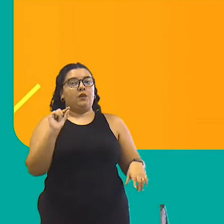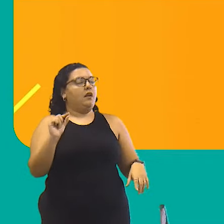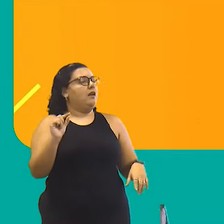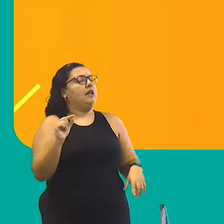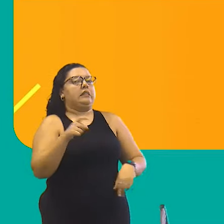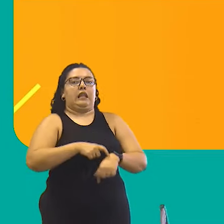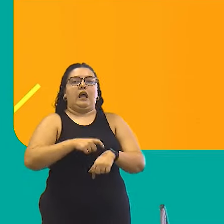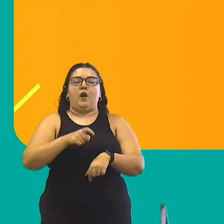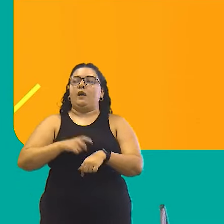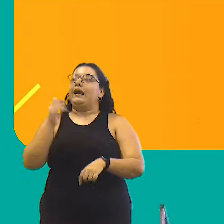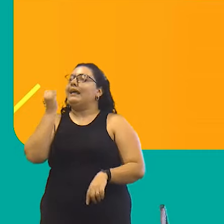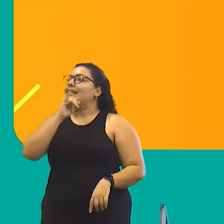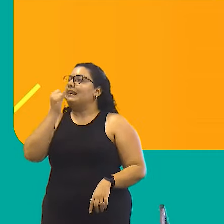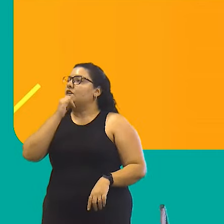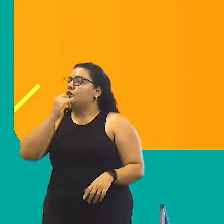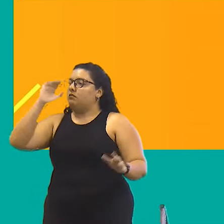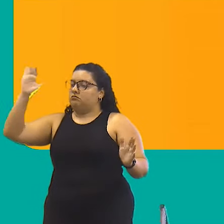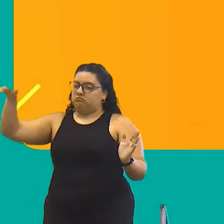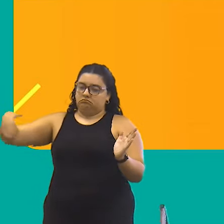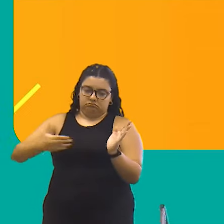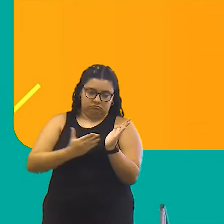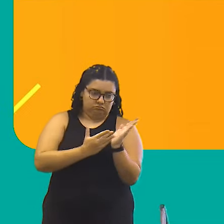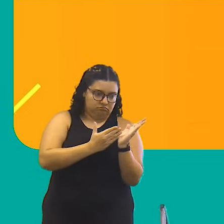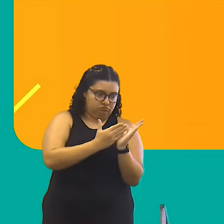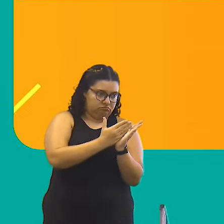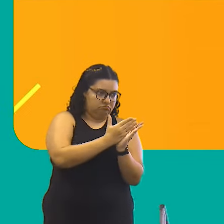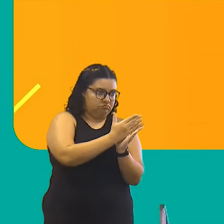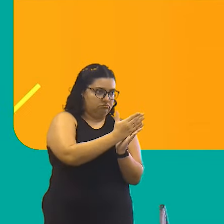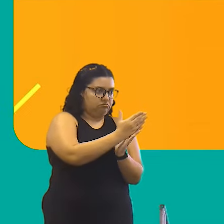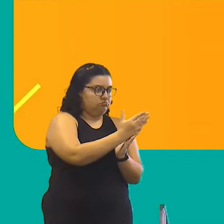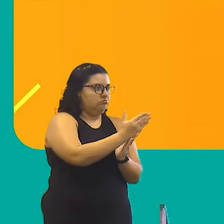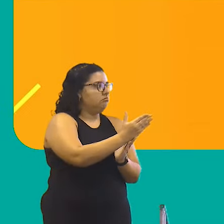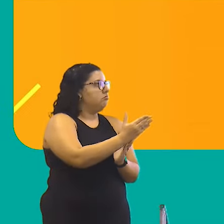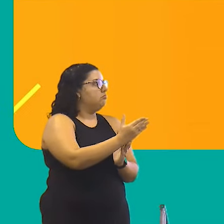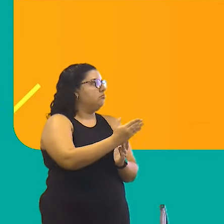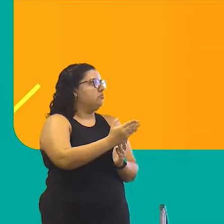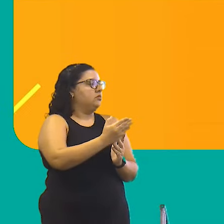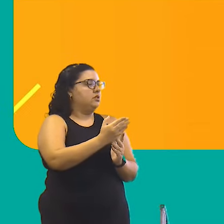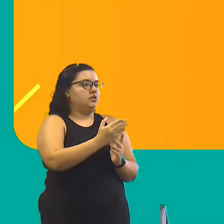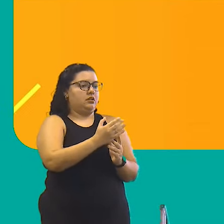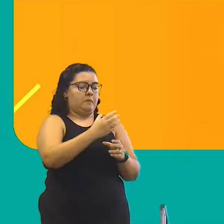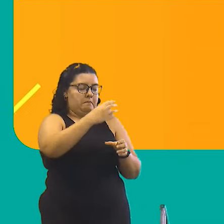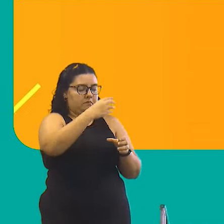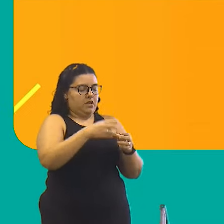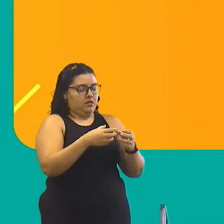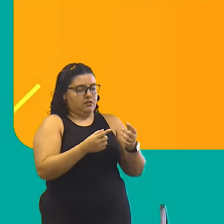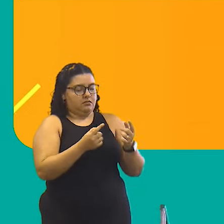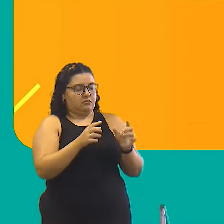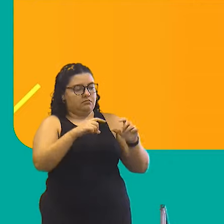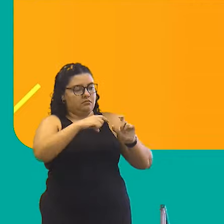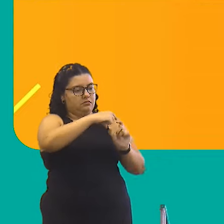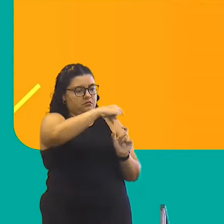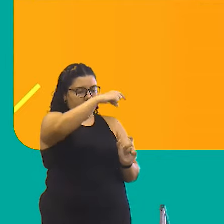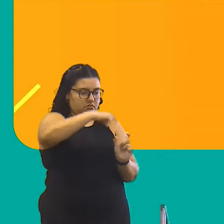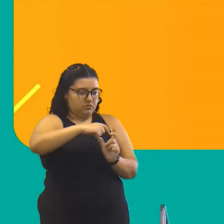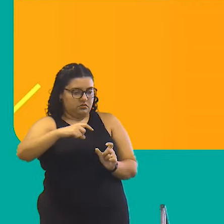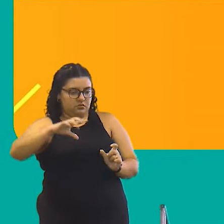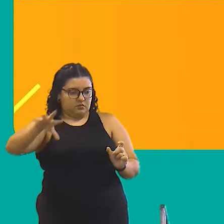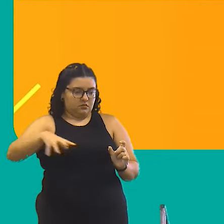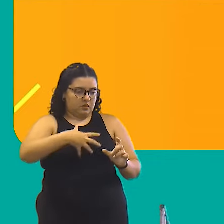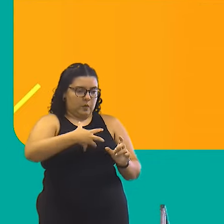na hora que a corrente elétrica vem chegando, ela chega aqui, ela vai ter uma divisão. Vai uma parte das cargas por